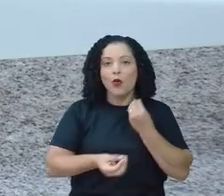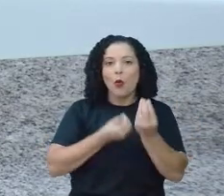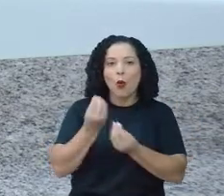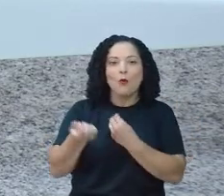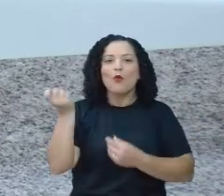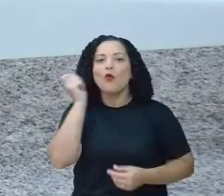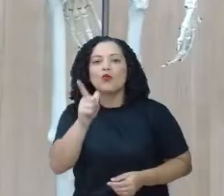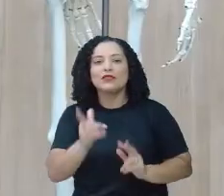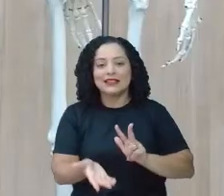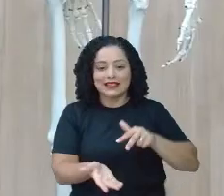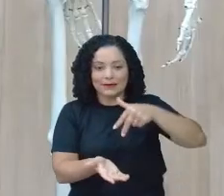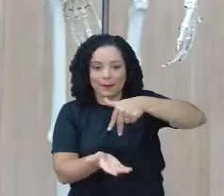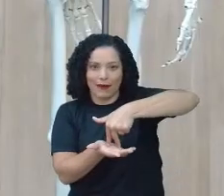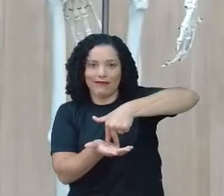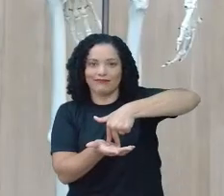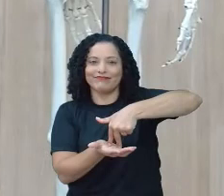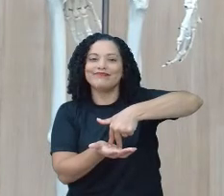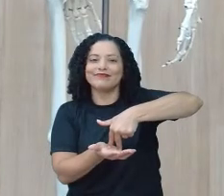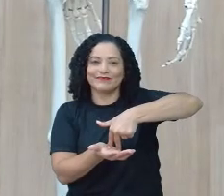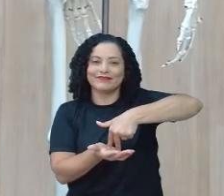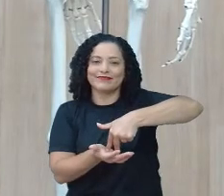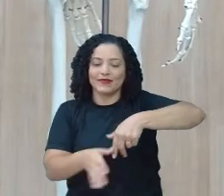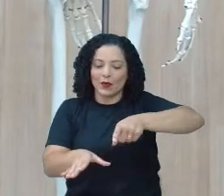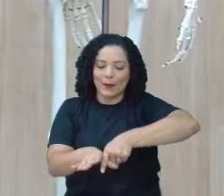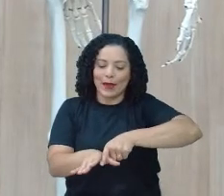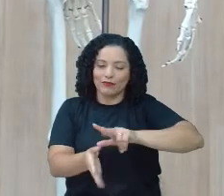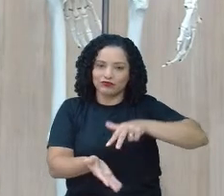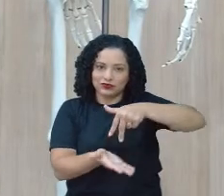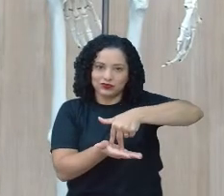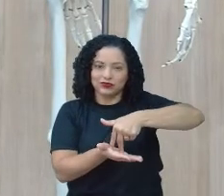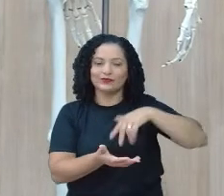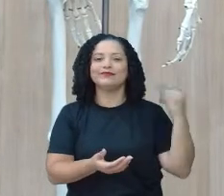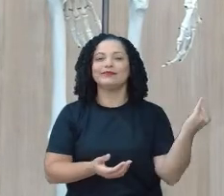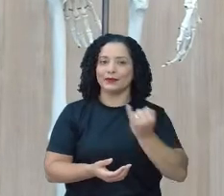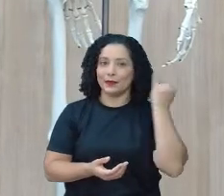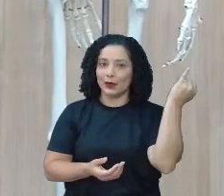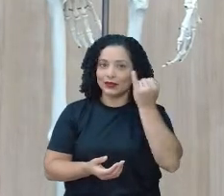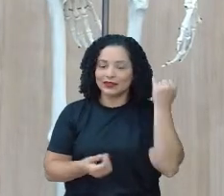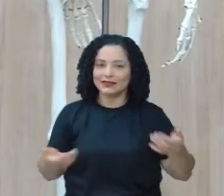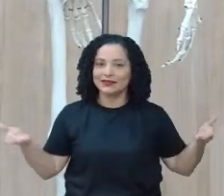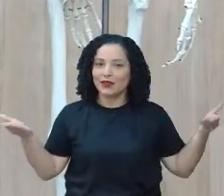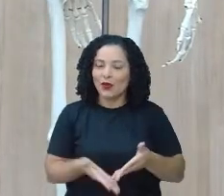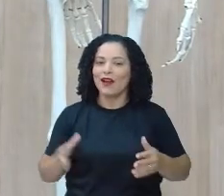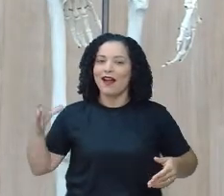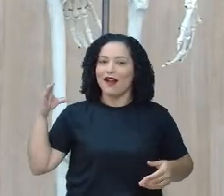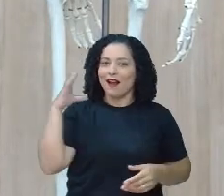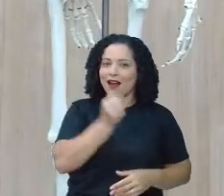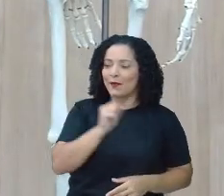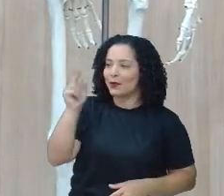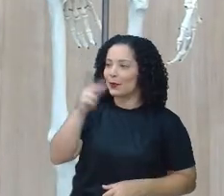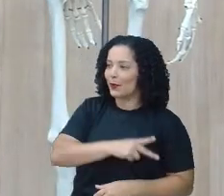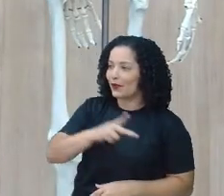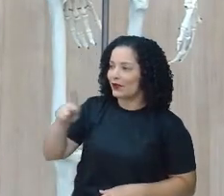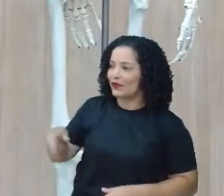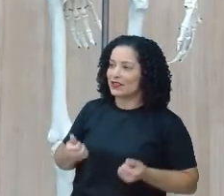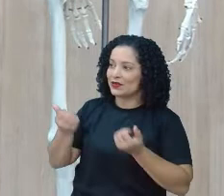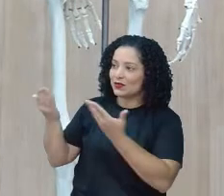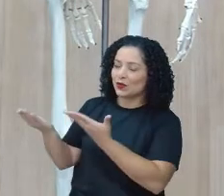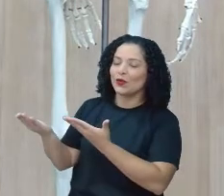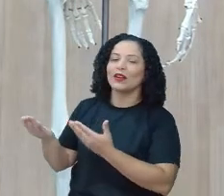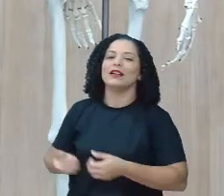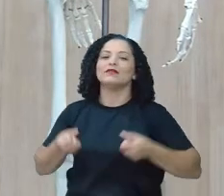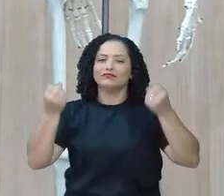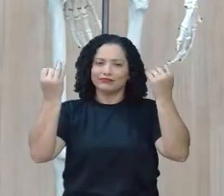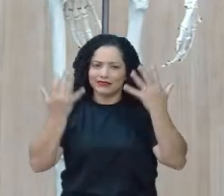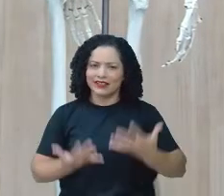de pé. Veja que legal, importante isso, não é, gente? Eu agora vou passar rapidinho para a professora Cláudia, porque ela vai falar,